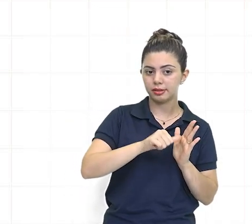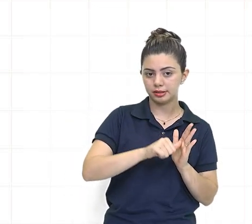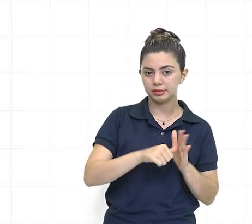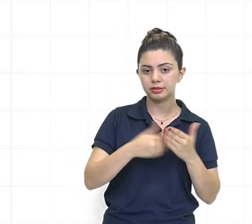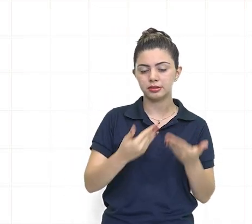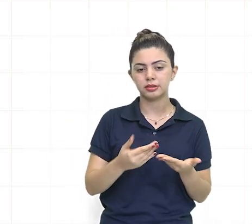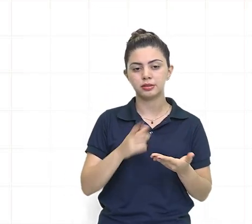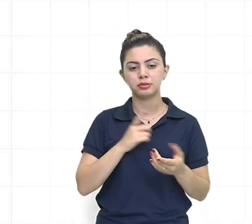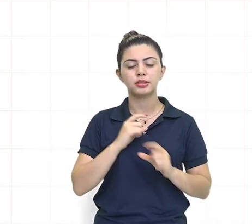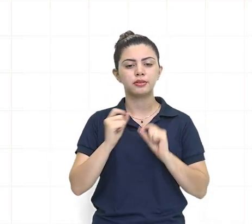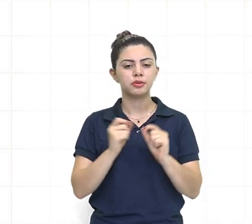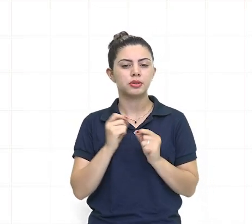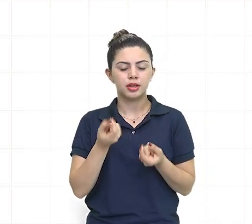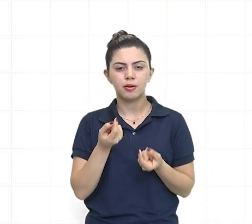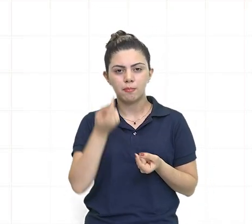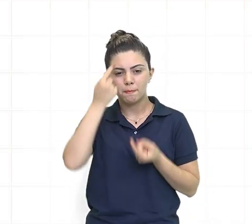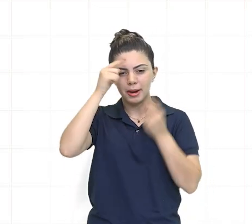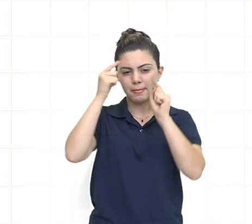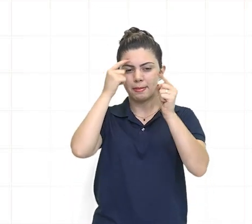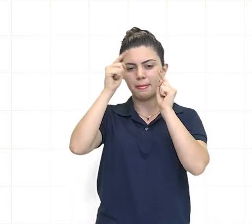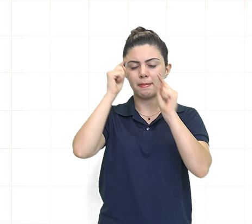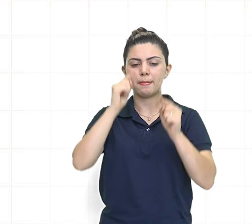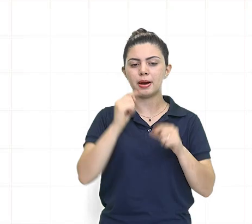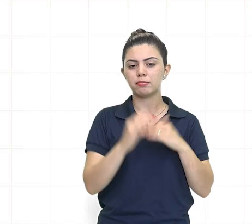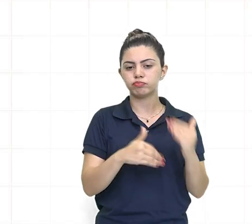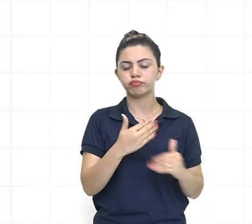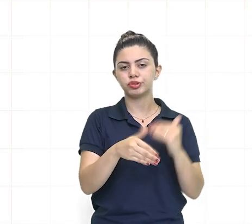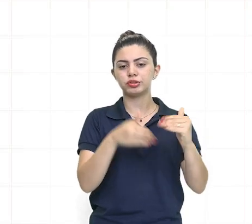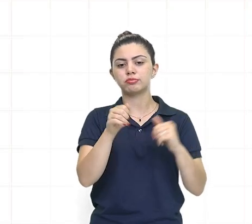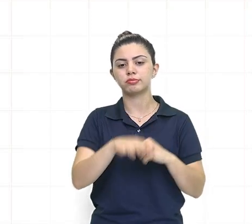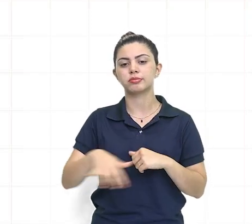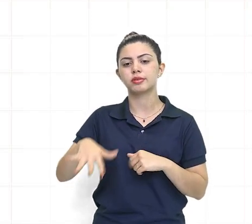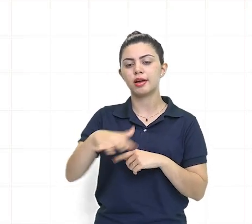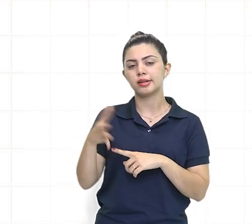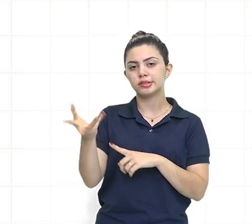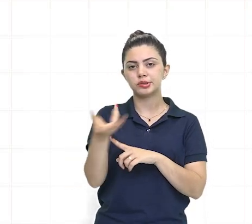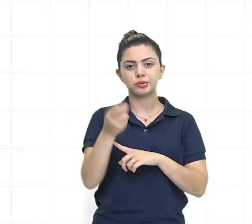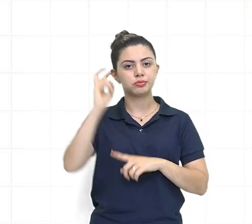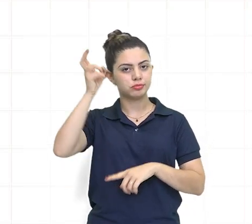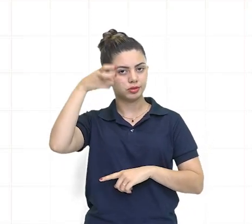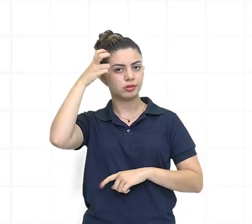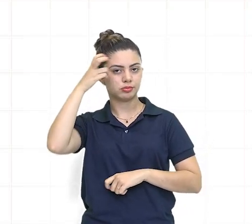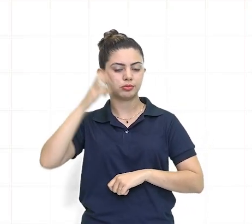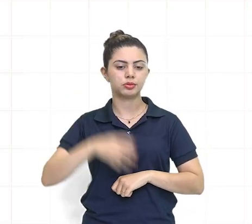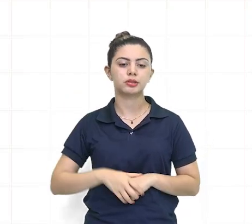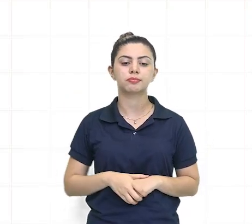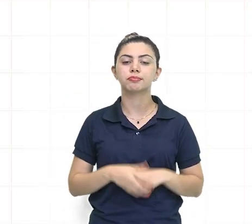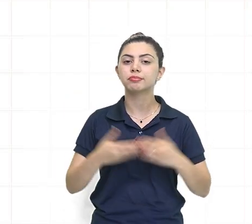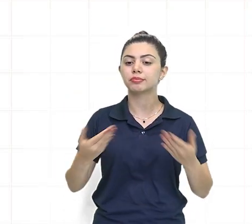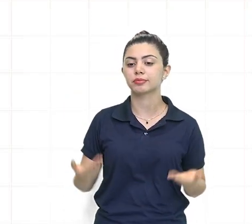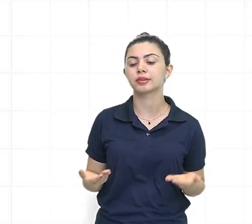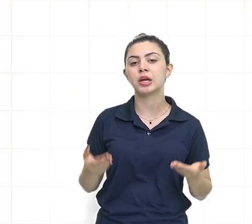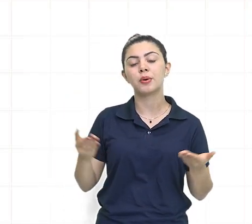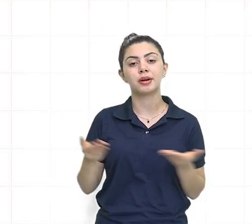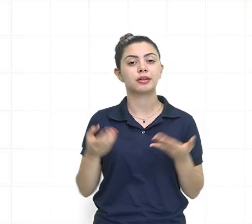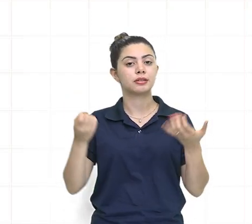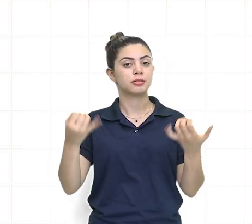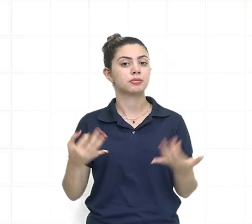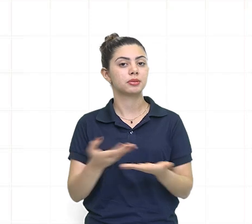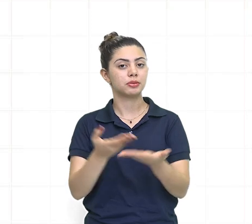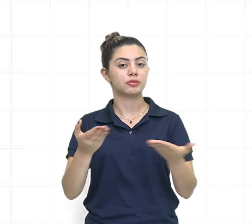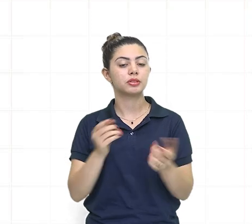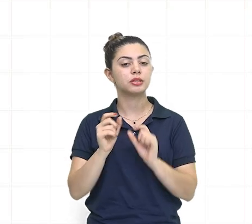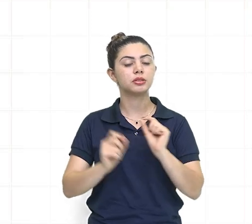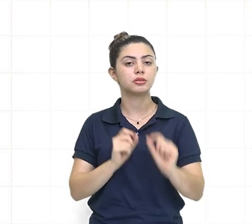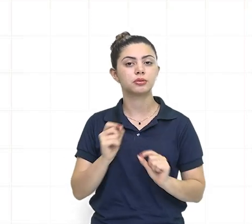época de grande criatividade e desenvolvimento da arte e da cultura. E aí, então, eu falo para vocês, né,